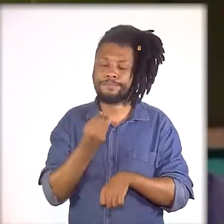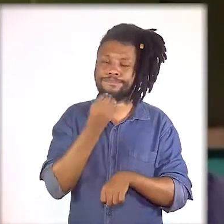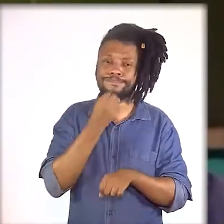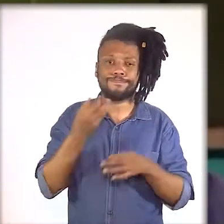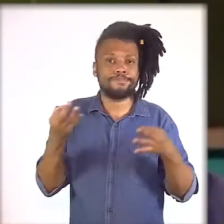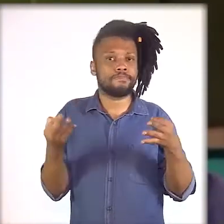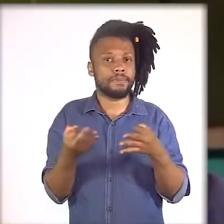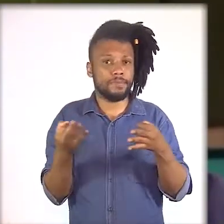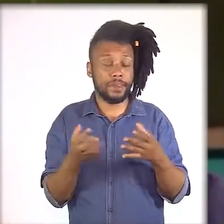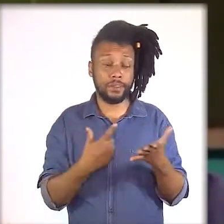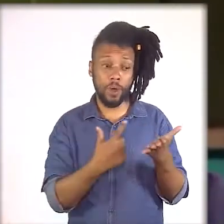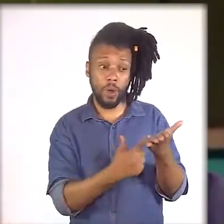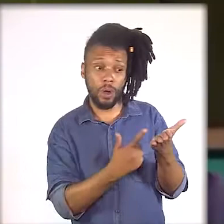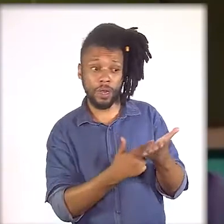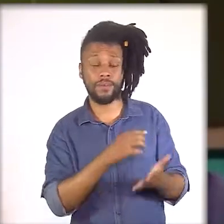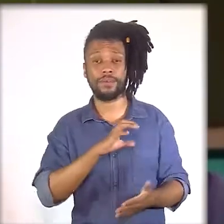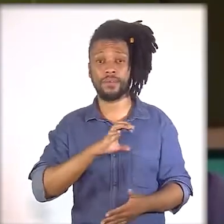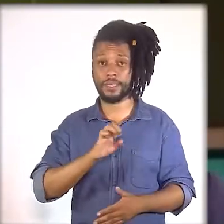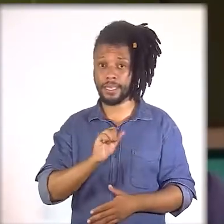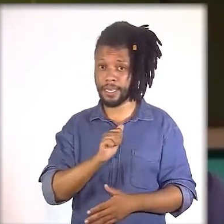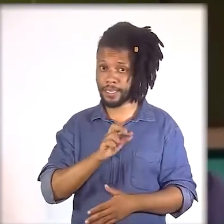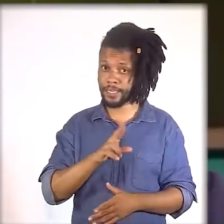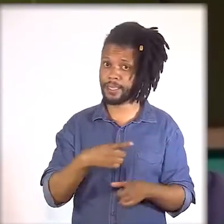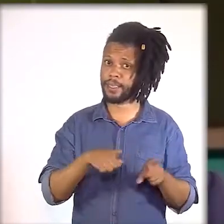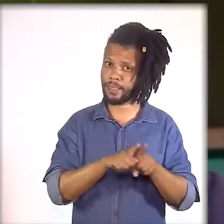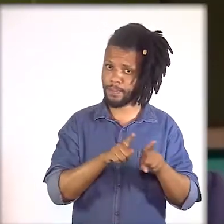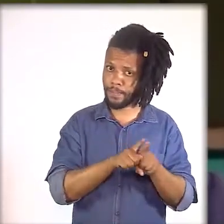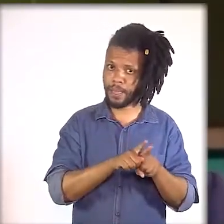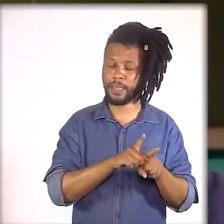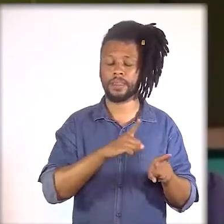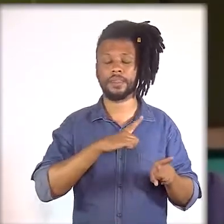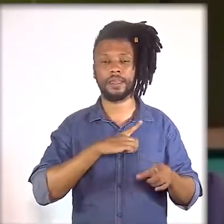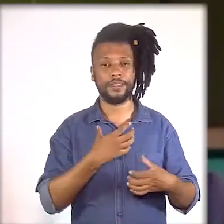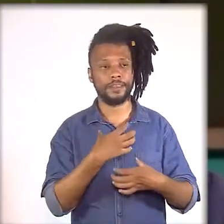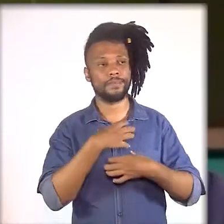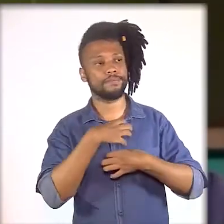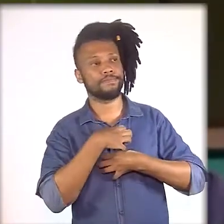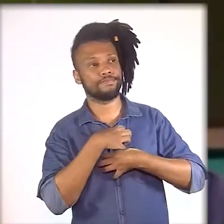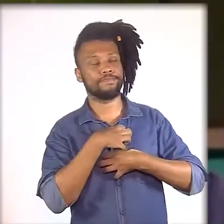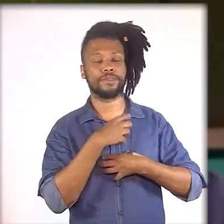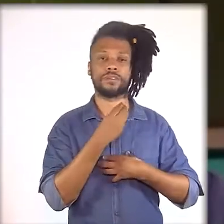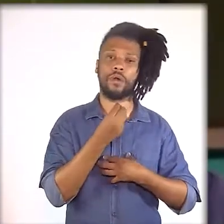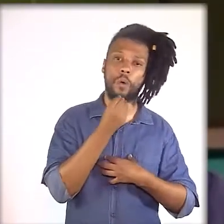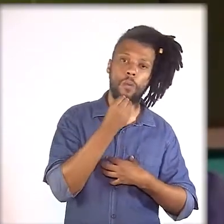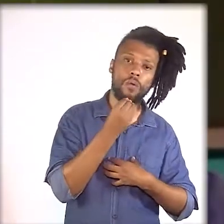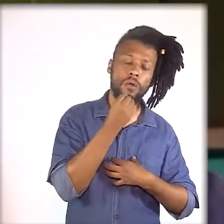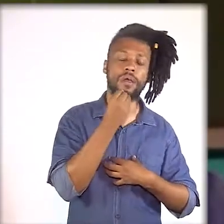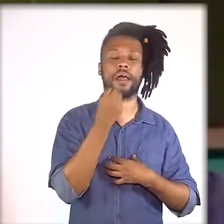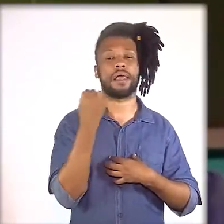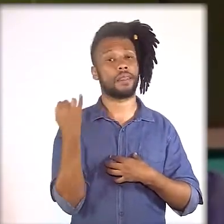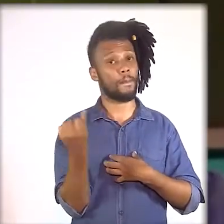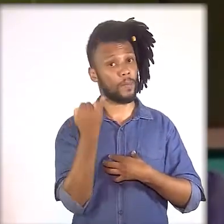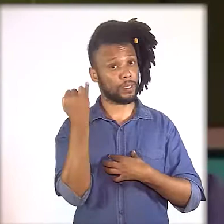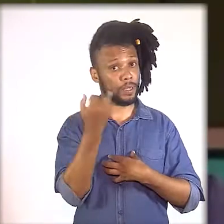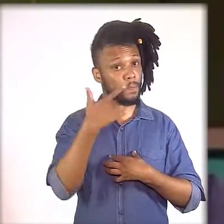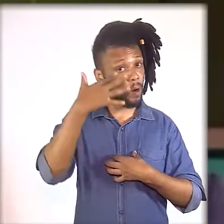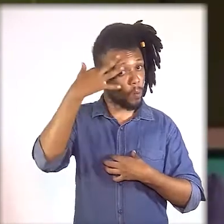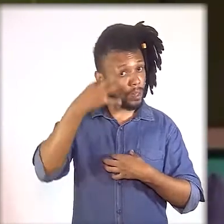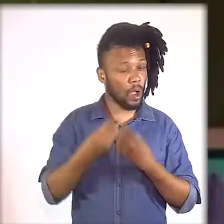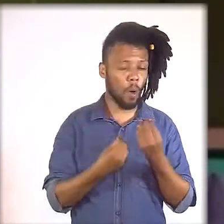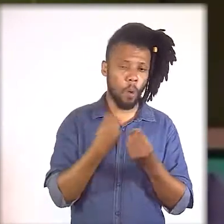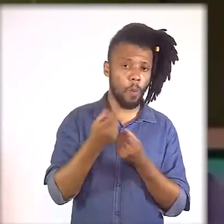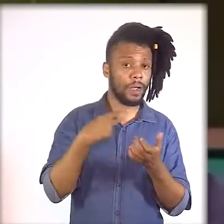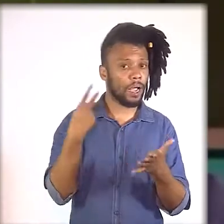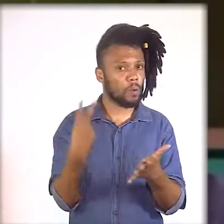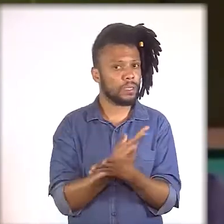histórico oportuno, e a obra do César também nasce com esse senso de oportunidade. É uma obra fundamental para se entender como